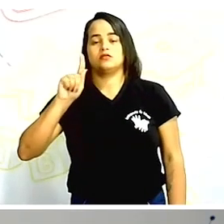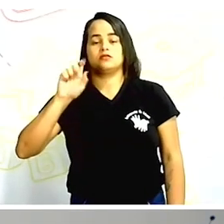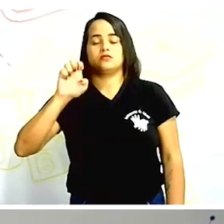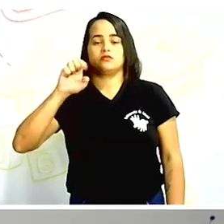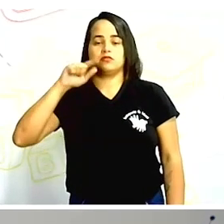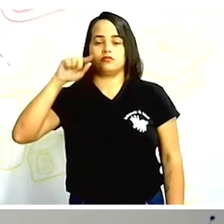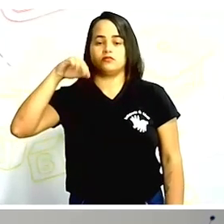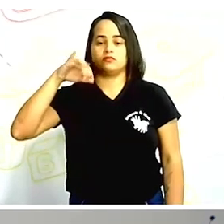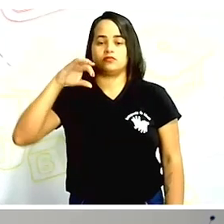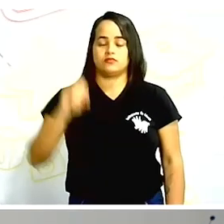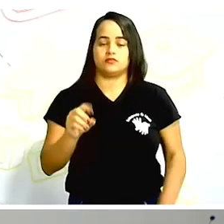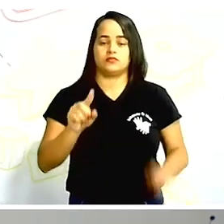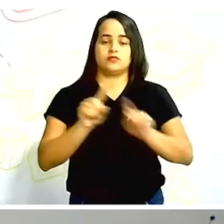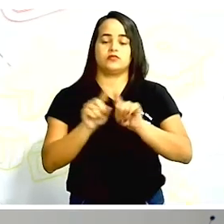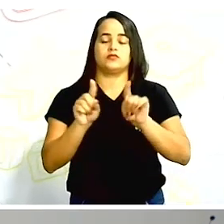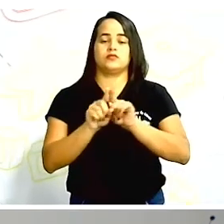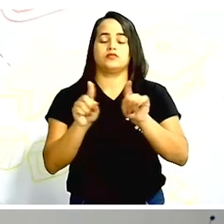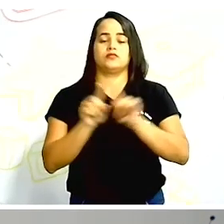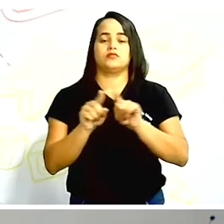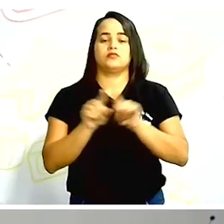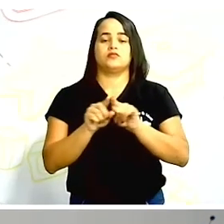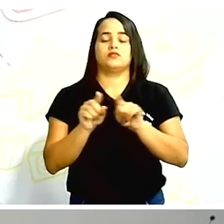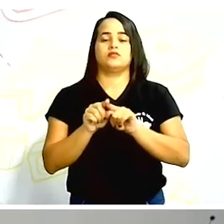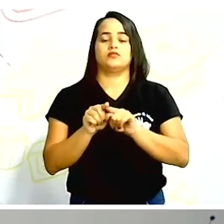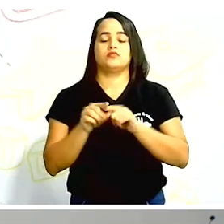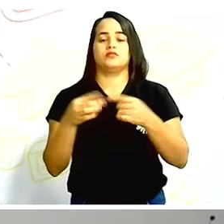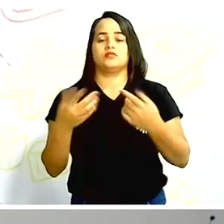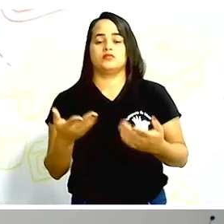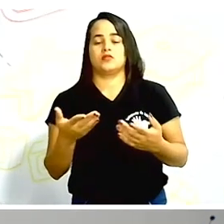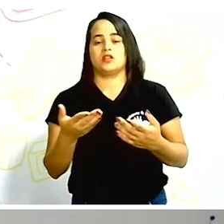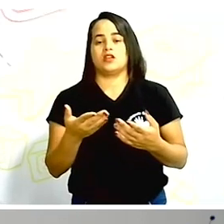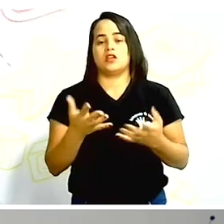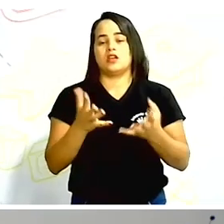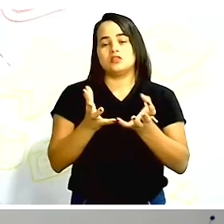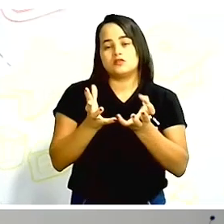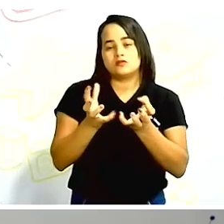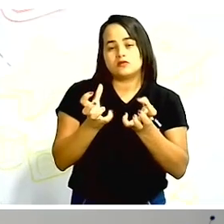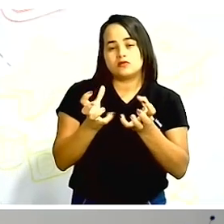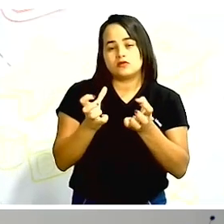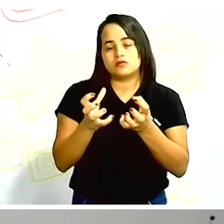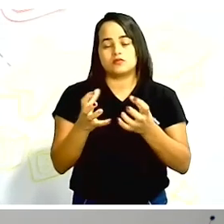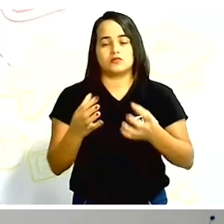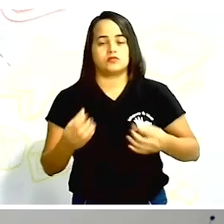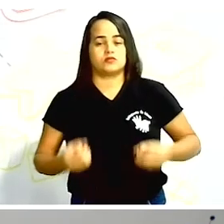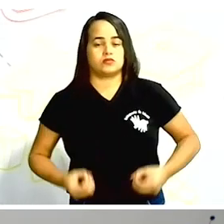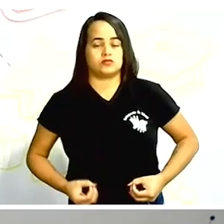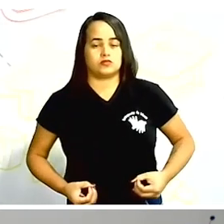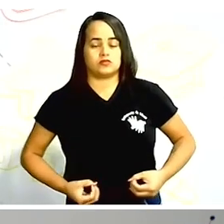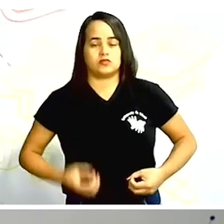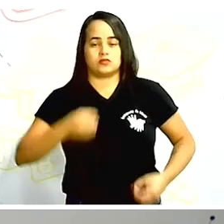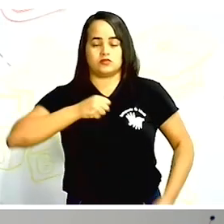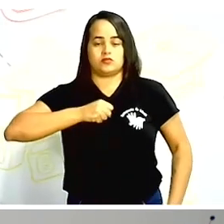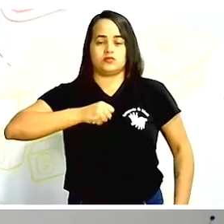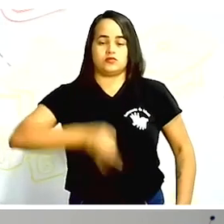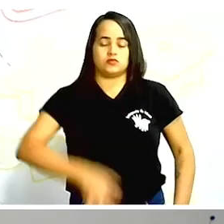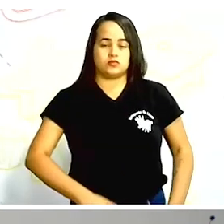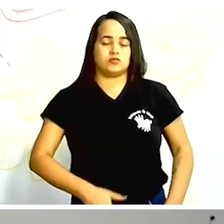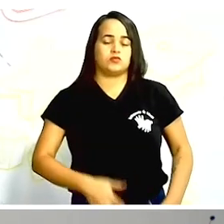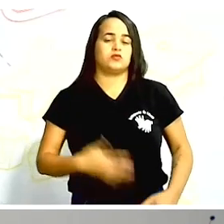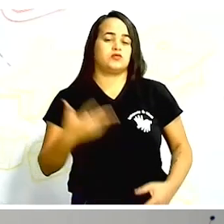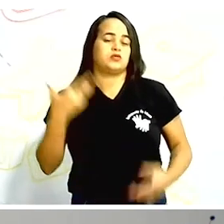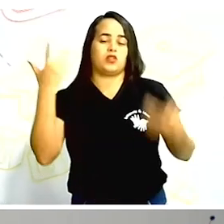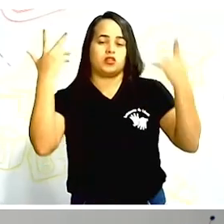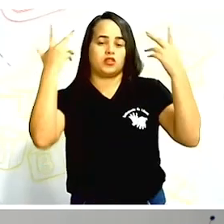gravidez. E também inibe as contrações do útero, impedindo a expulsão do embrião, que é o abortamento espontâneo,